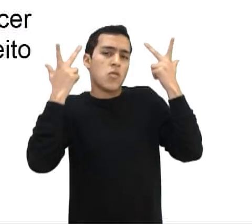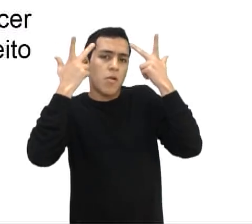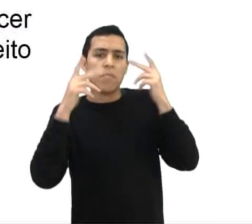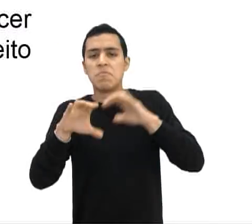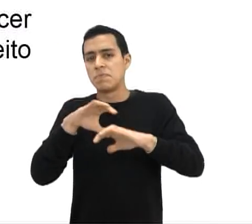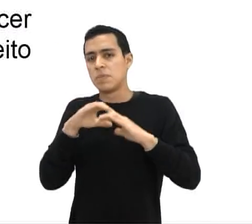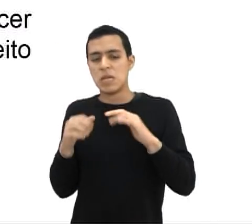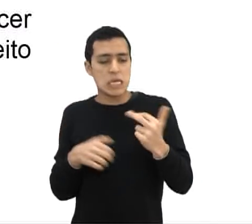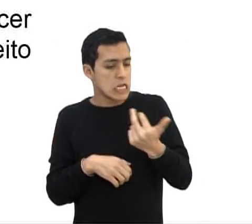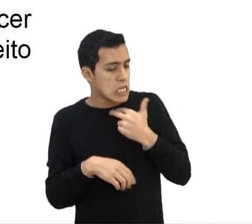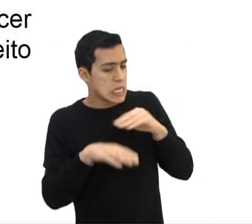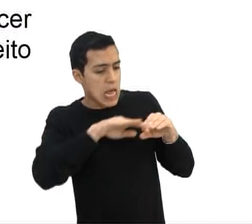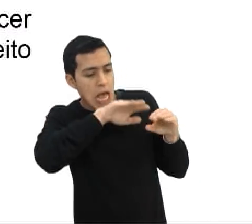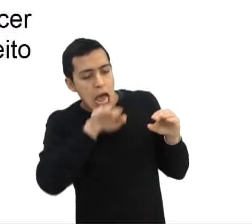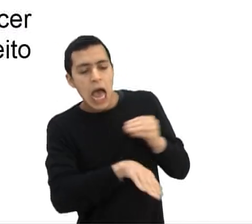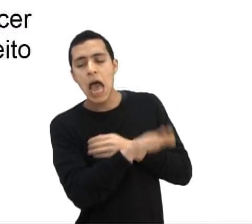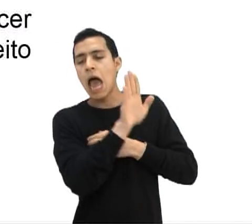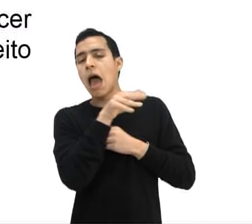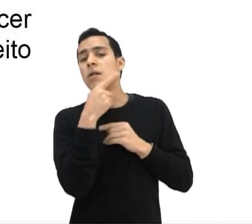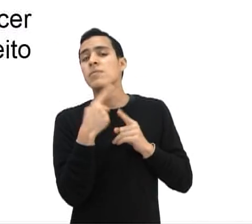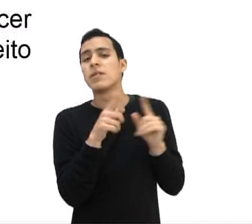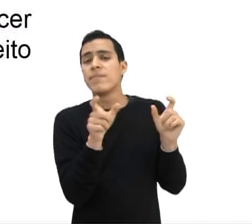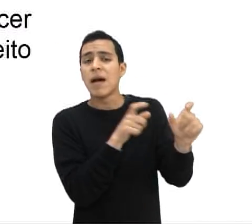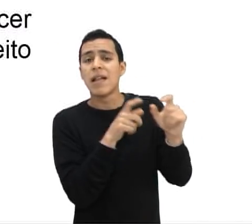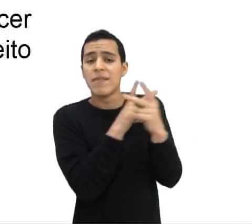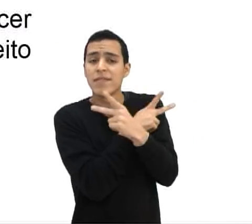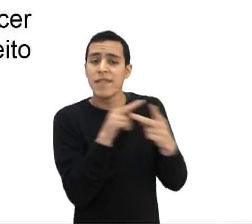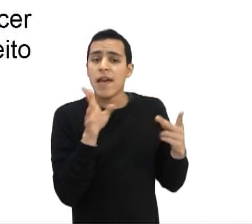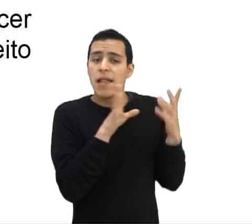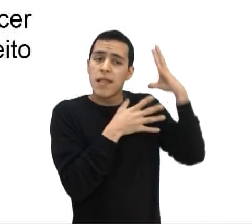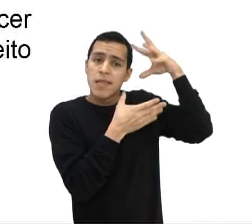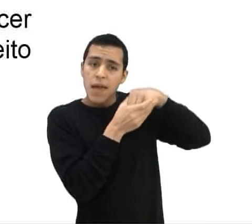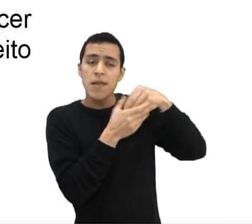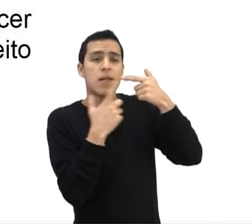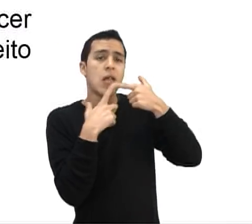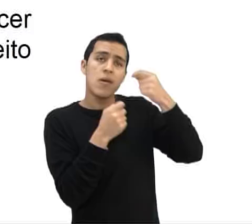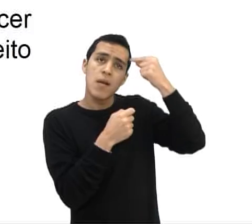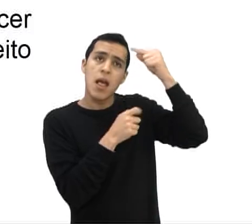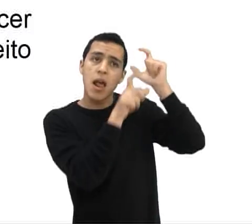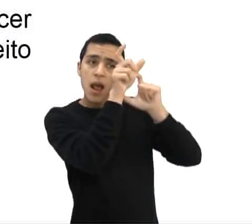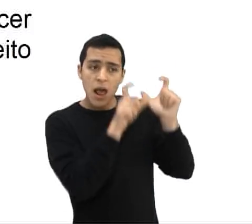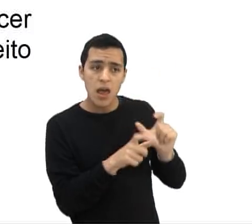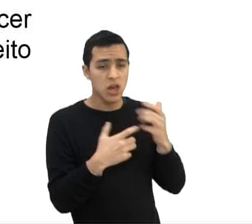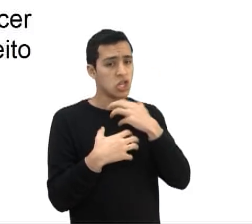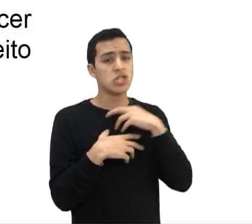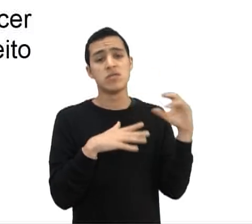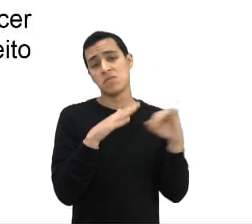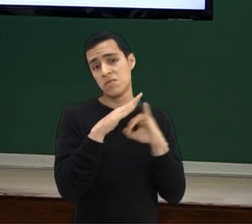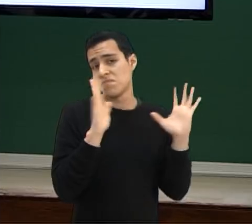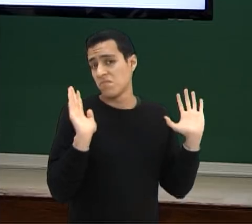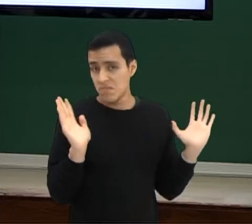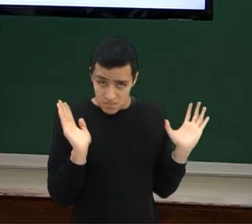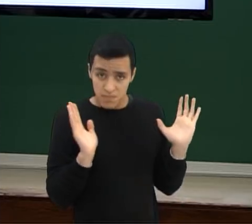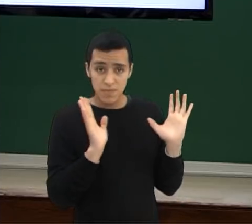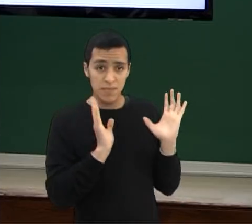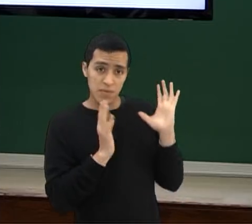ser considerado inferior por usar palavras que fazem parte do seu repertório linguístico, palavras informais, né?